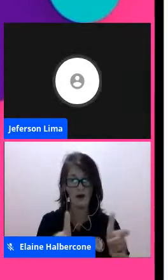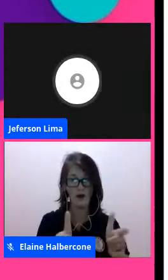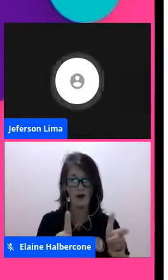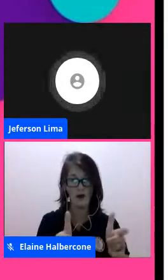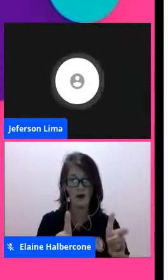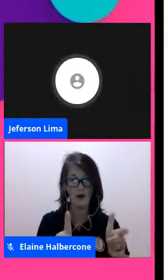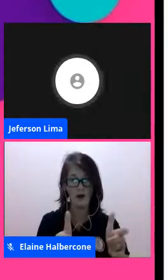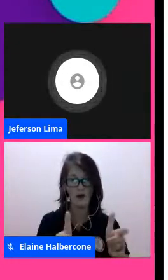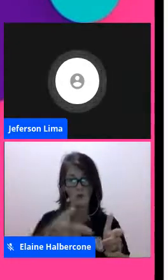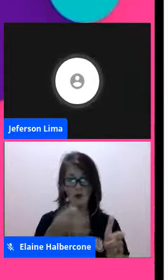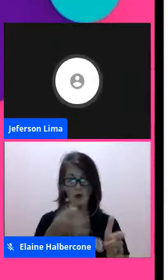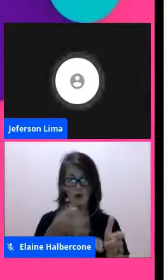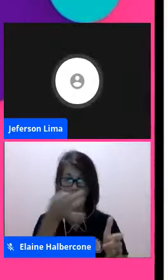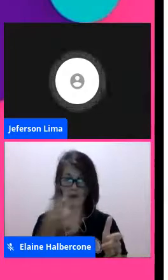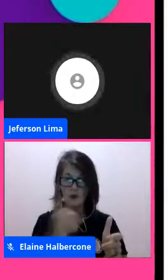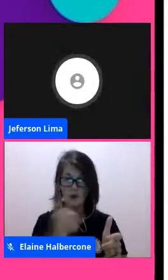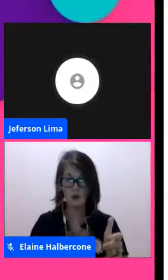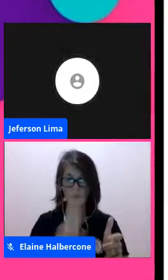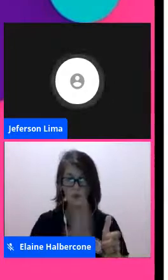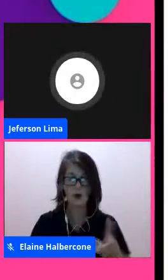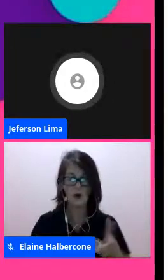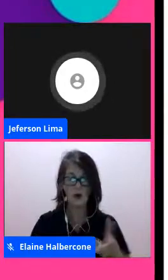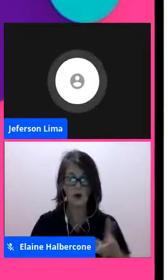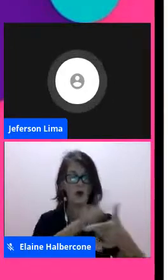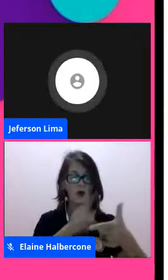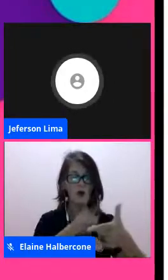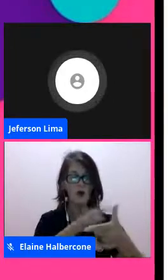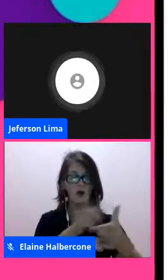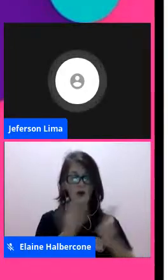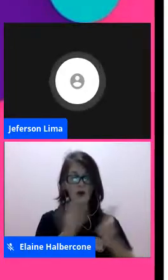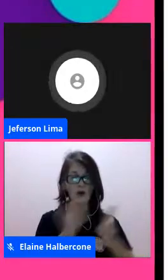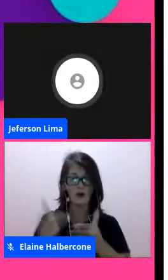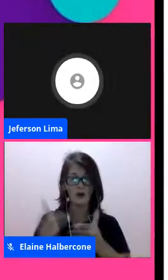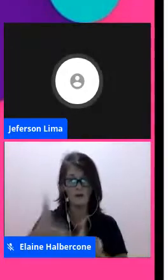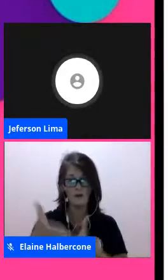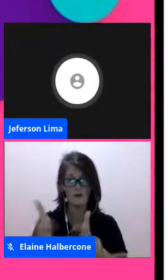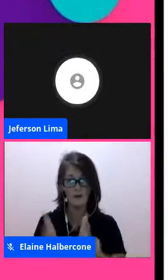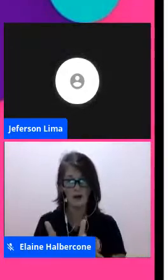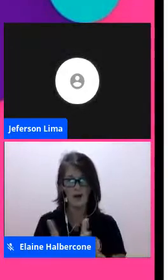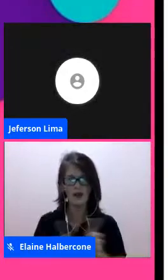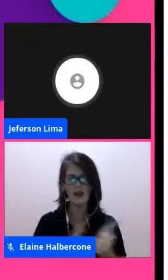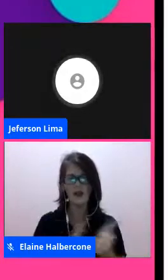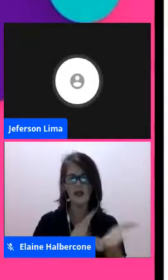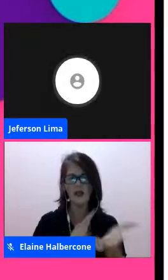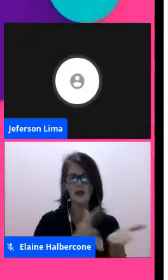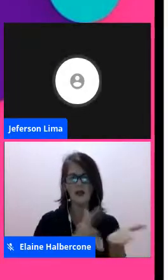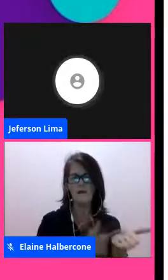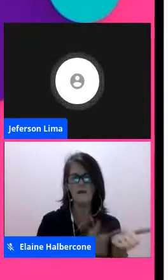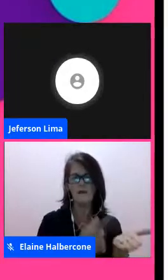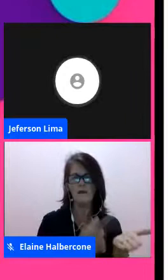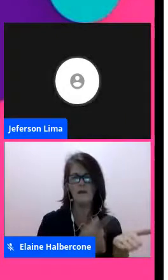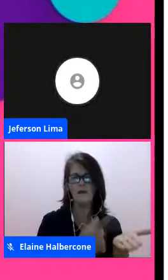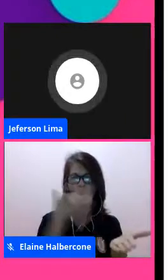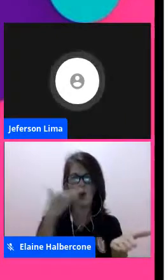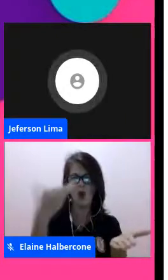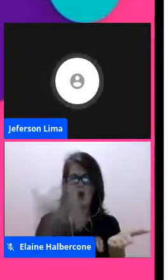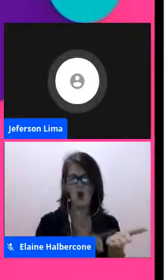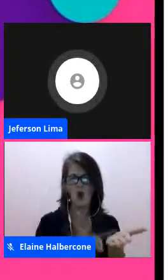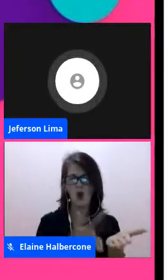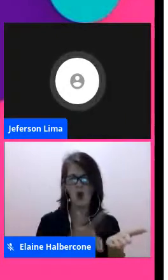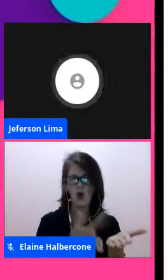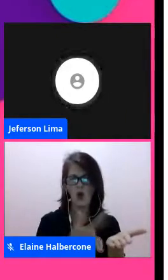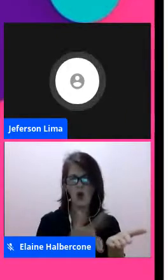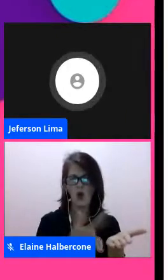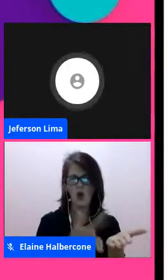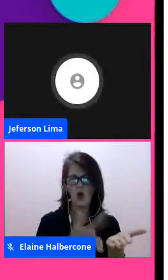dica que eu dou para vocês aqui é sempre utilizar duas protoboards. Essa aqui não é tão legal, eu recomendo aquelas branquinhas que não tem essas coresinhas aqui do lado, porque aí você pode